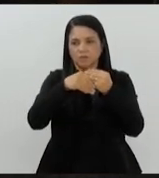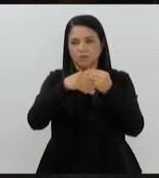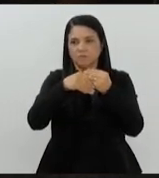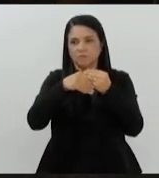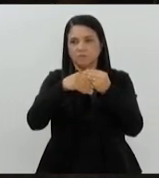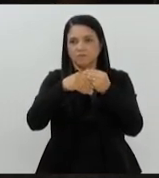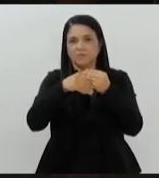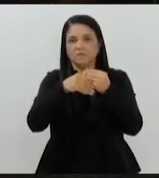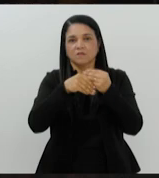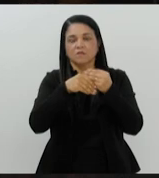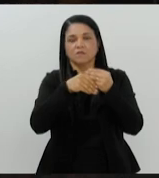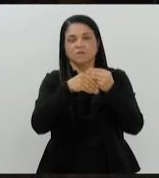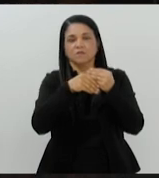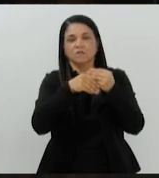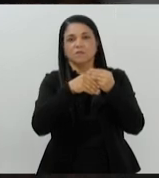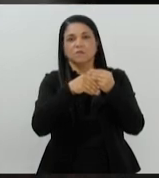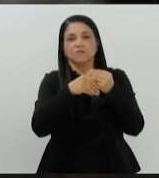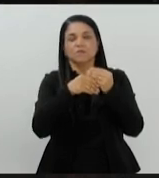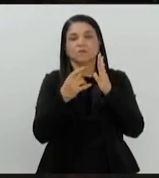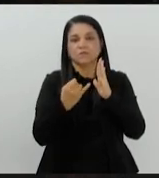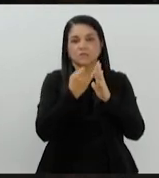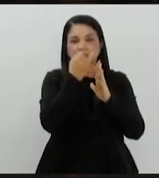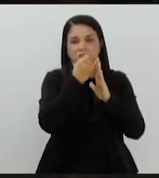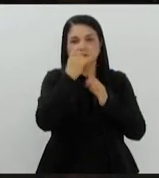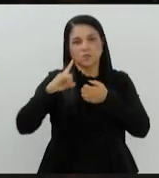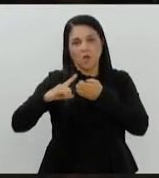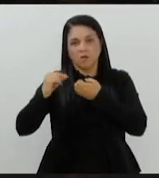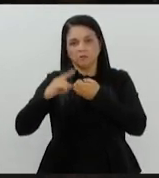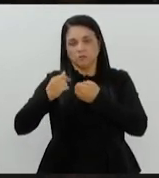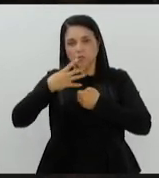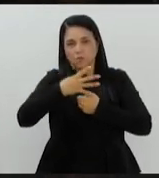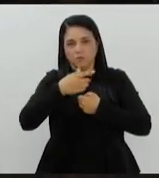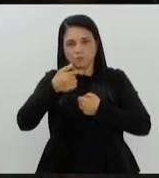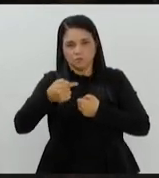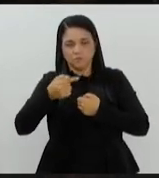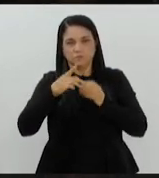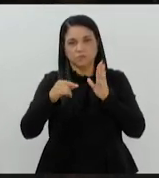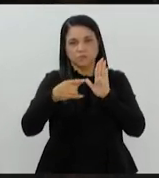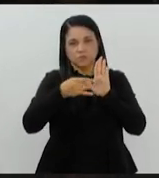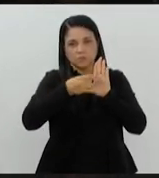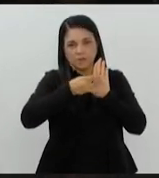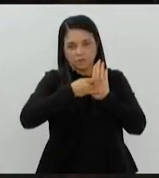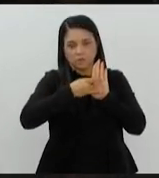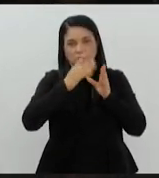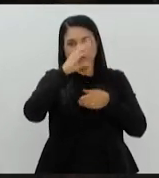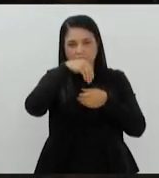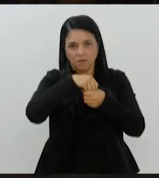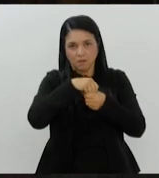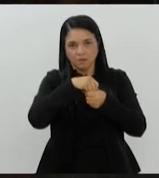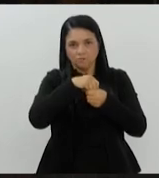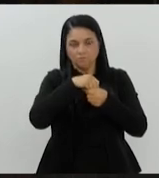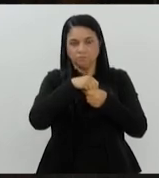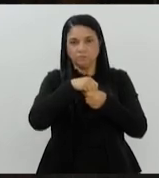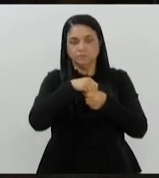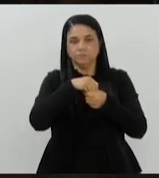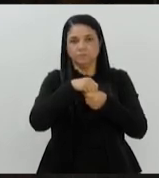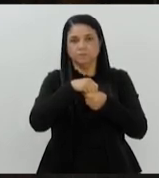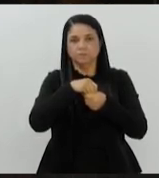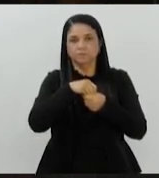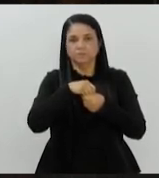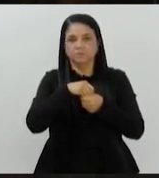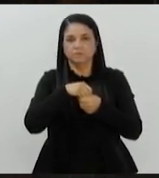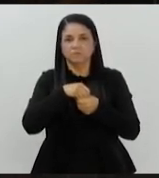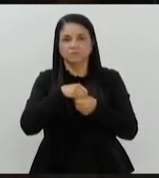incluindo na ordem do dia, de acordo com o inciso 1º do artigo 47 do Regimento Interno, em tramitação ordinária,